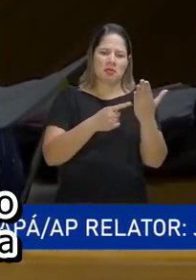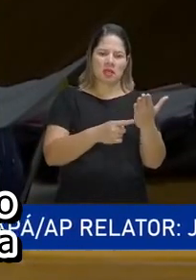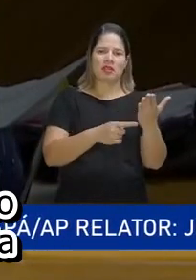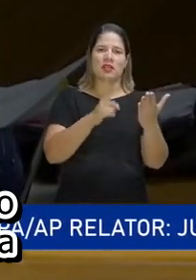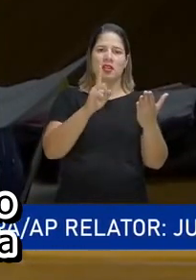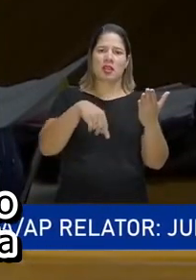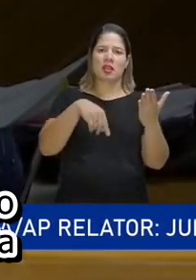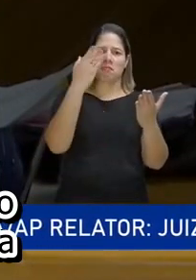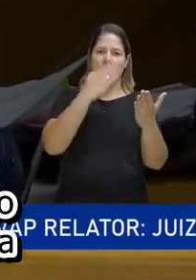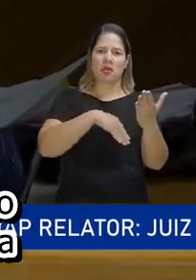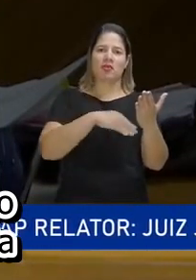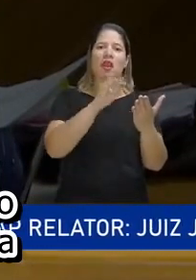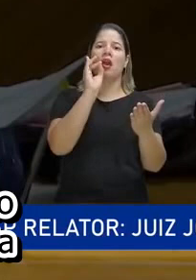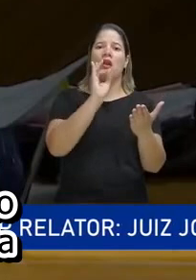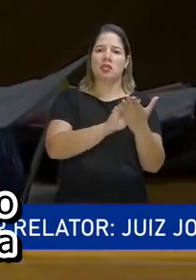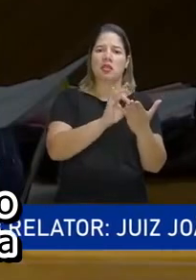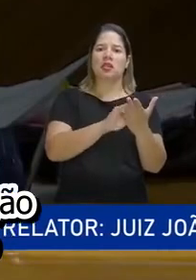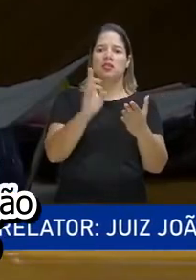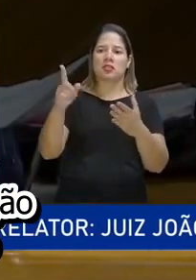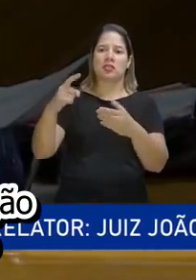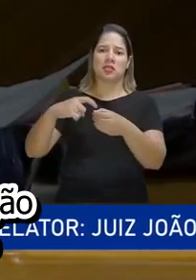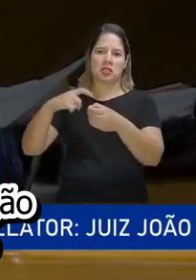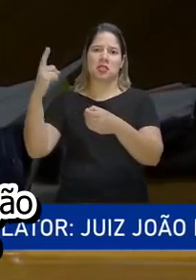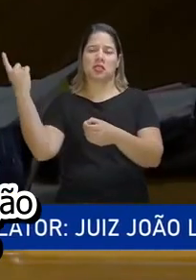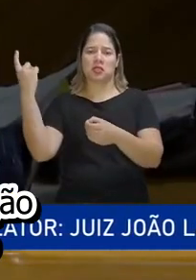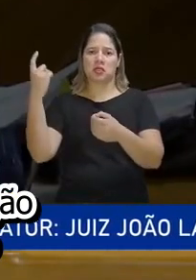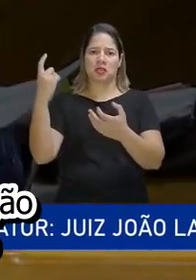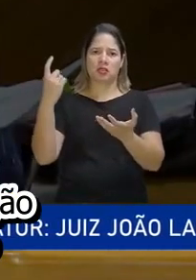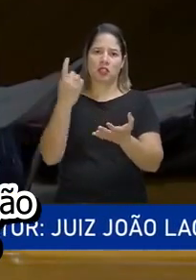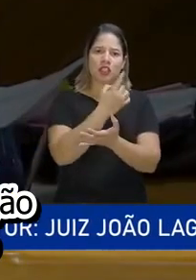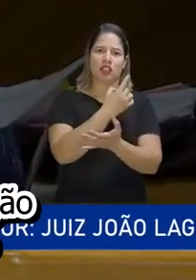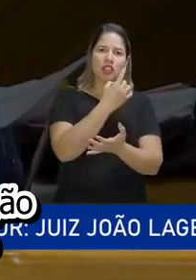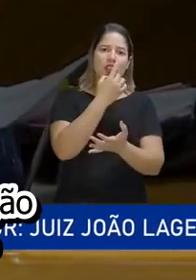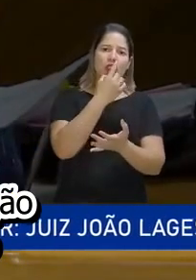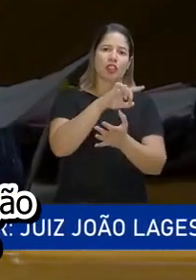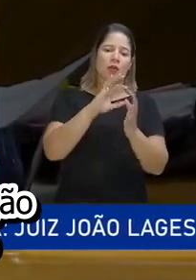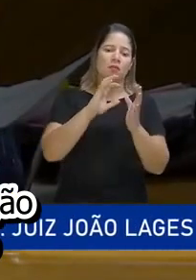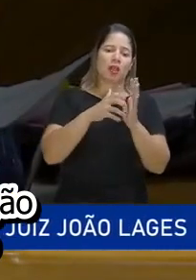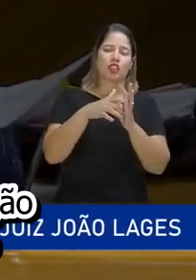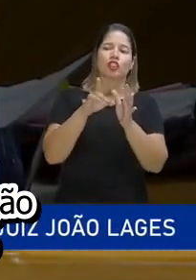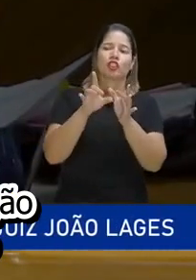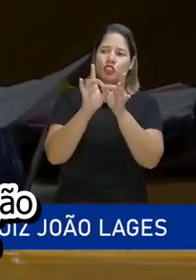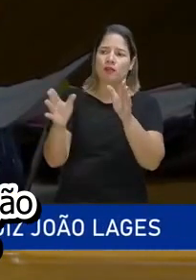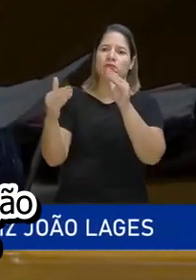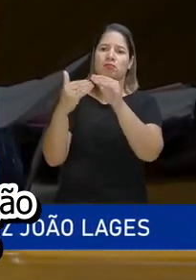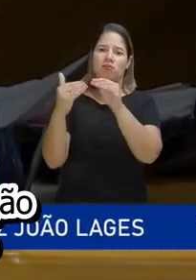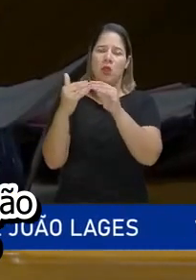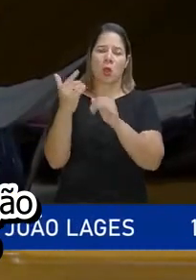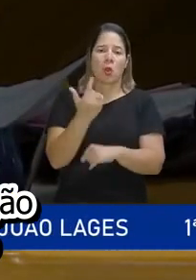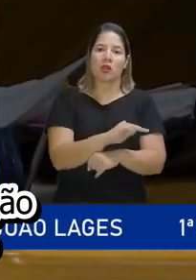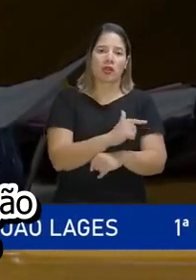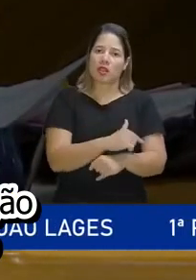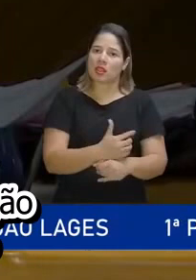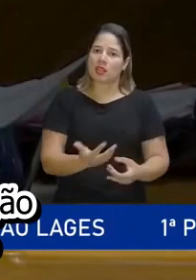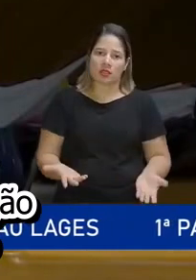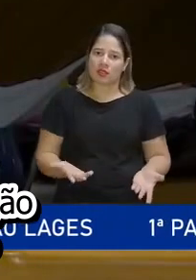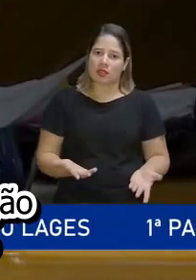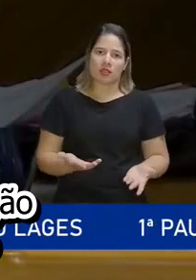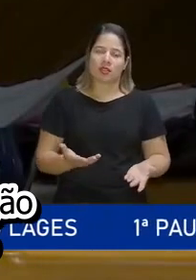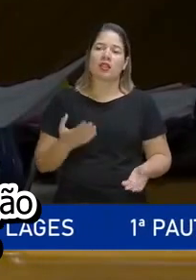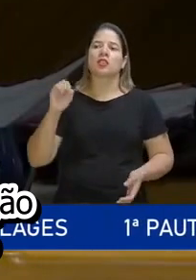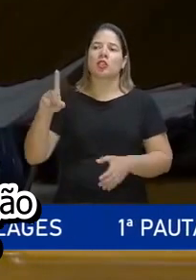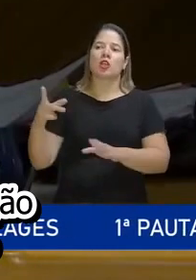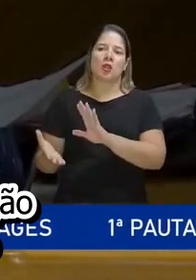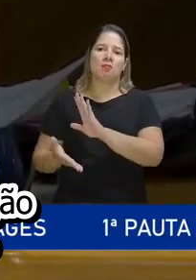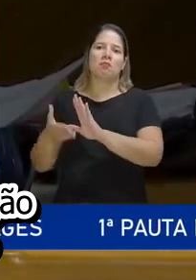e que essa desfiliação se deu sem a anuência do partido, de modo a ensejar a perda da condição de primeiro